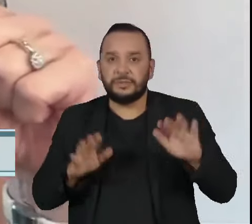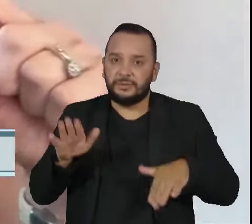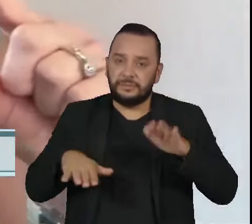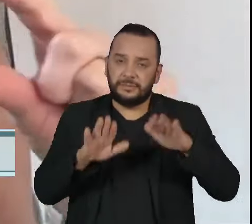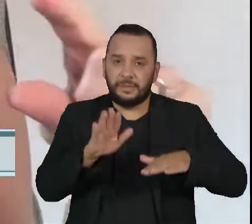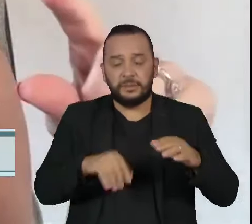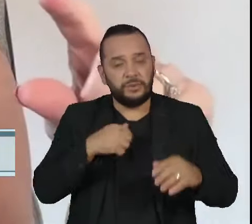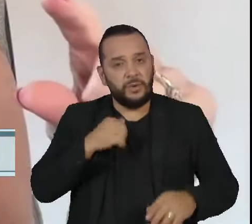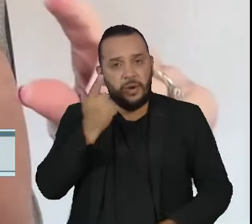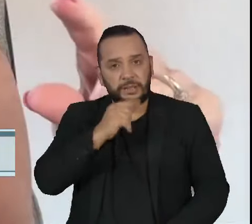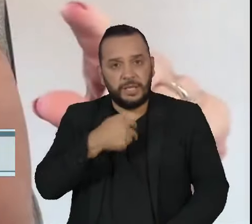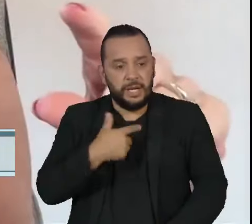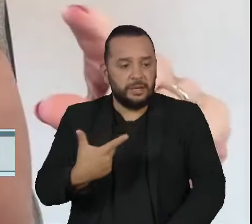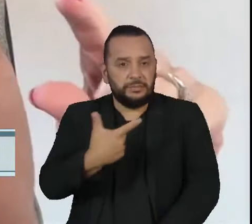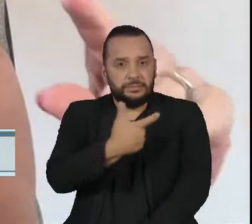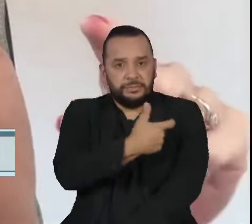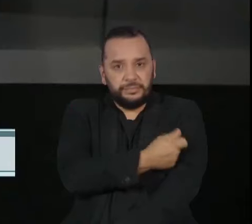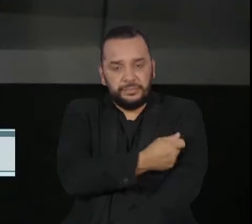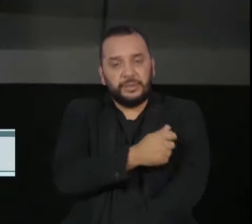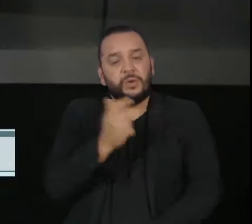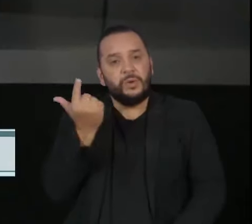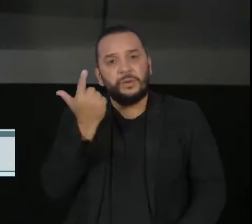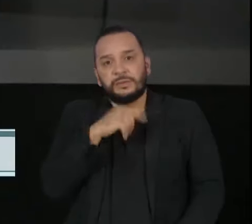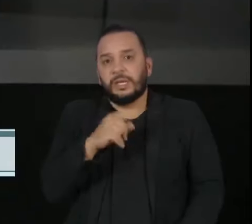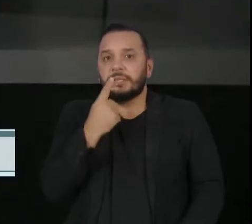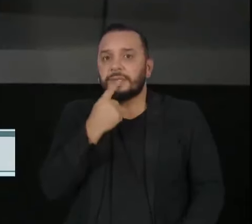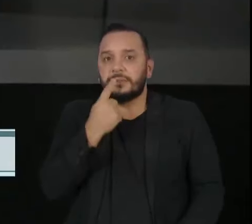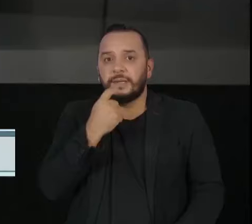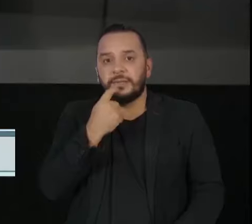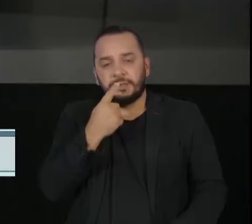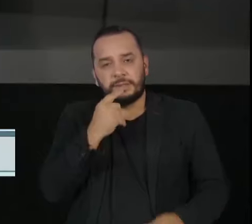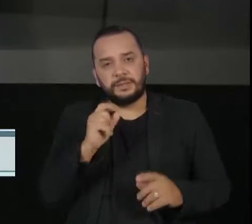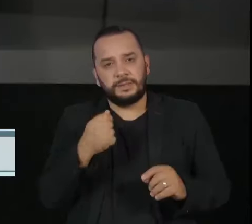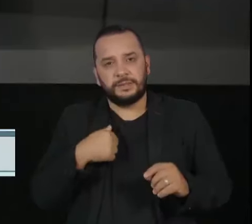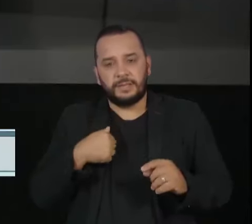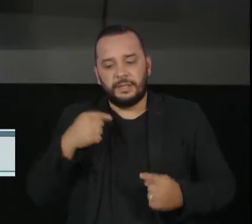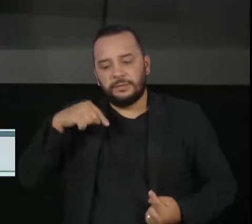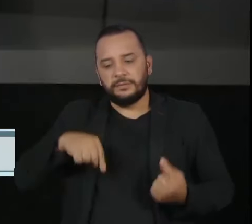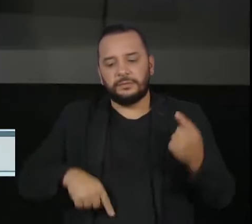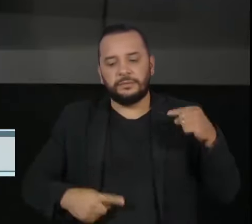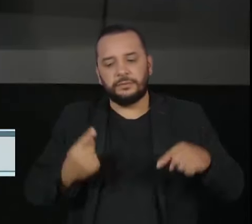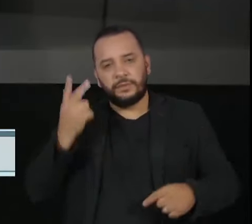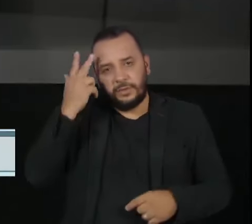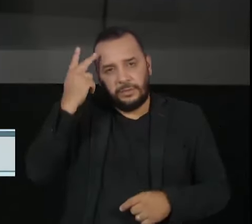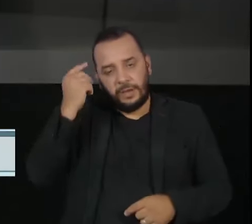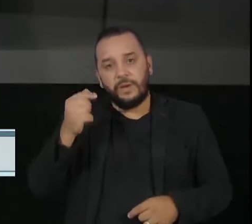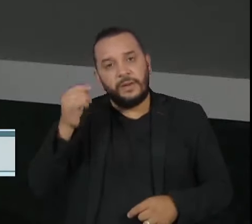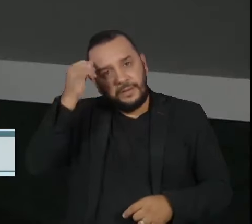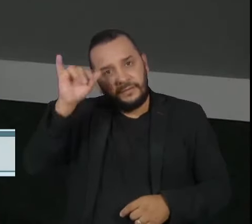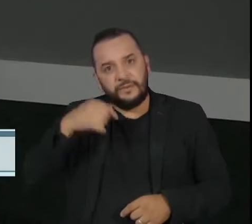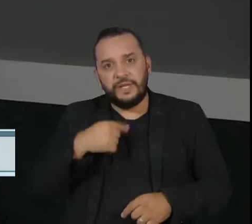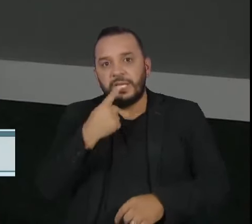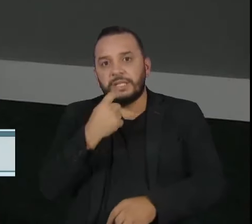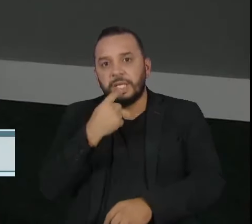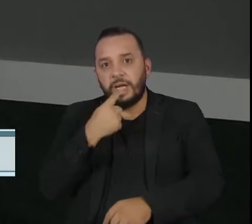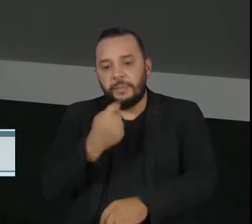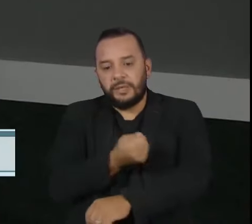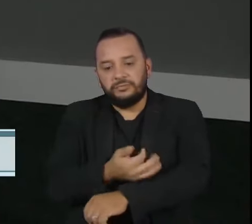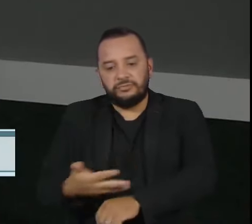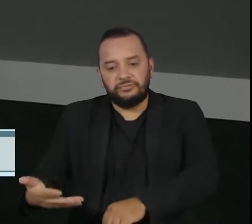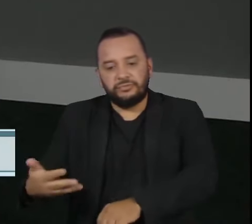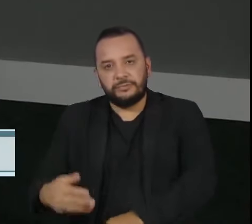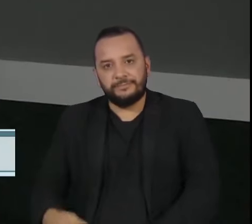uma quantidade de fator no sangue que possa evitar esses sangramentos espontâneos. Qual é a